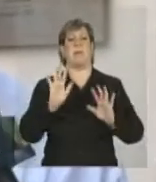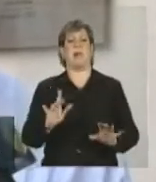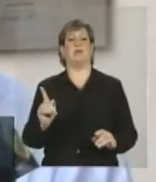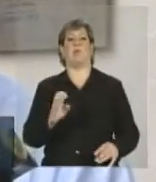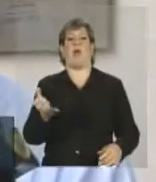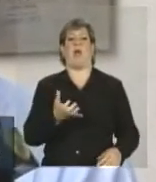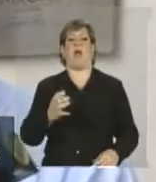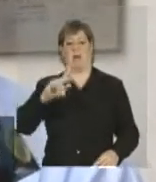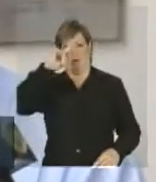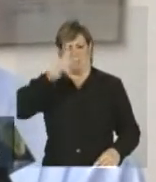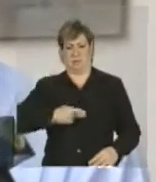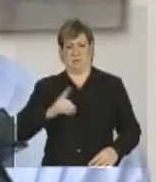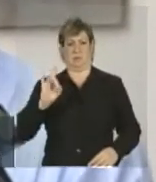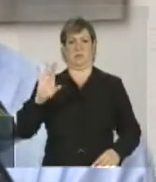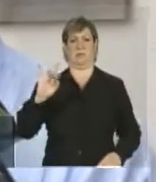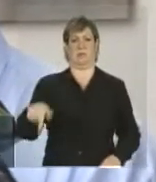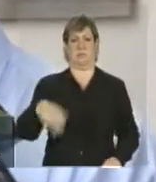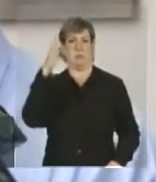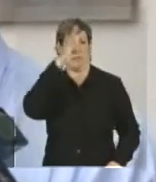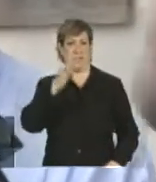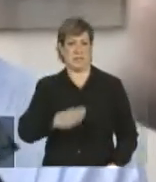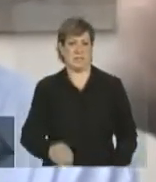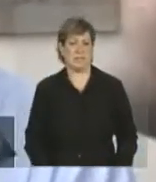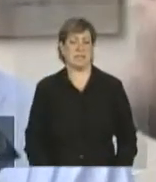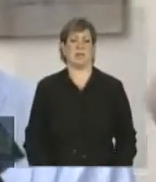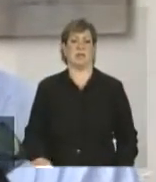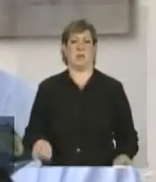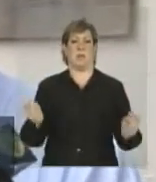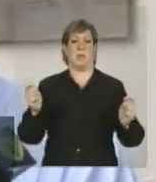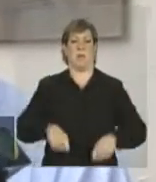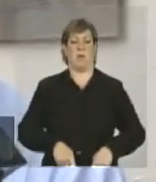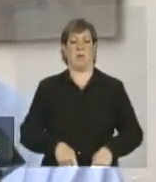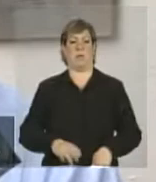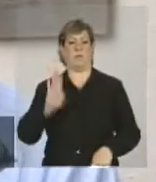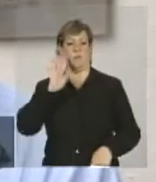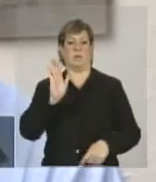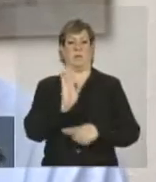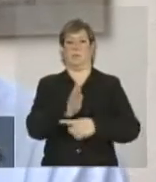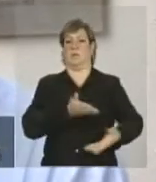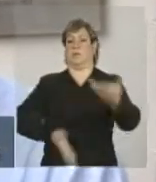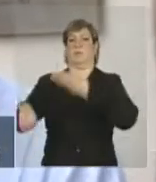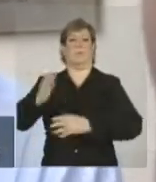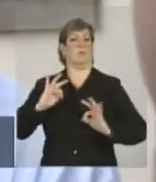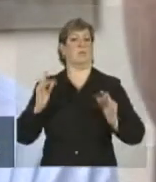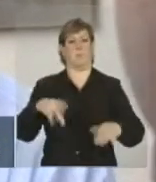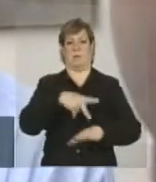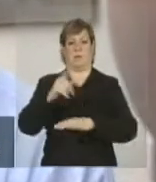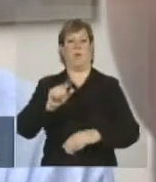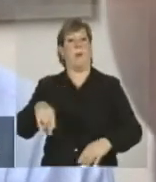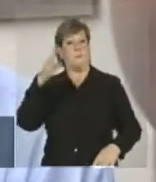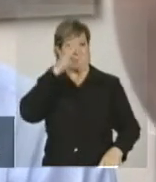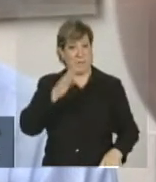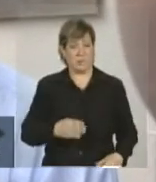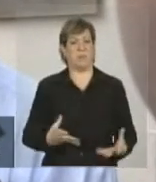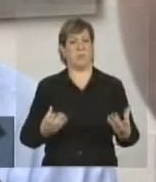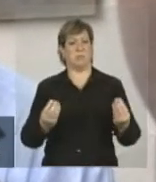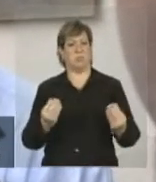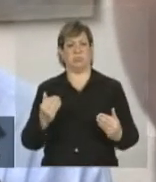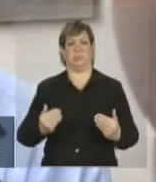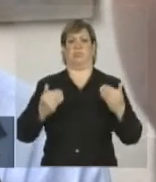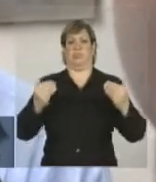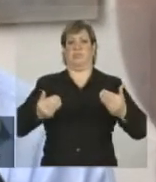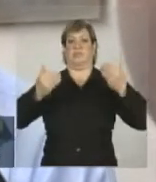hegemonista em que ele seja o intermediário da relação entre as nações. O Brasil tem ganhado muita